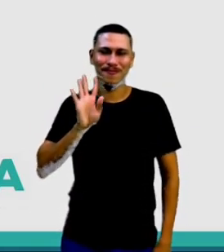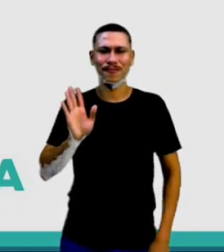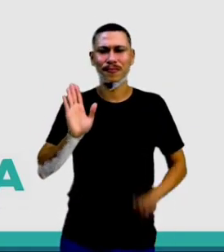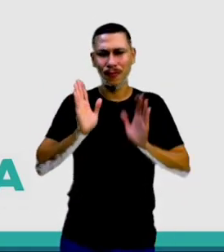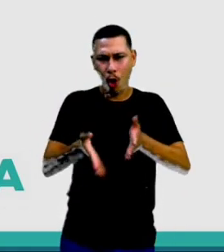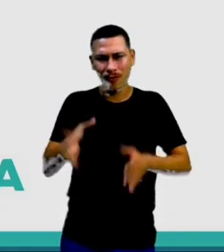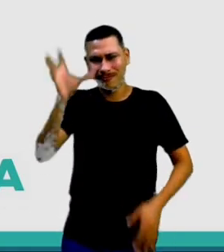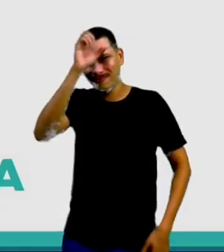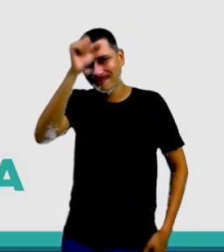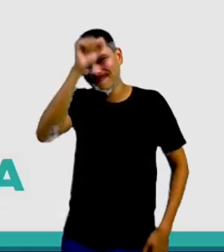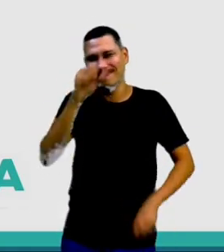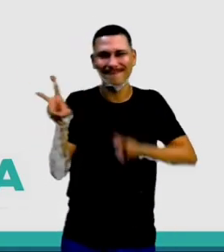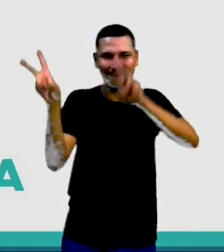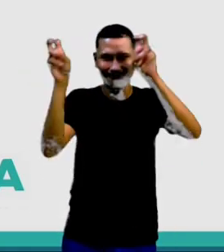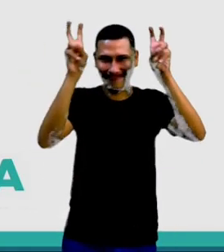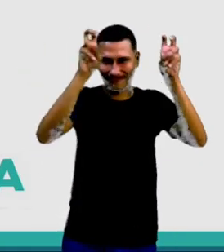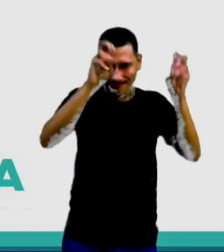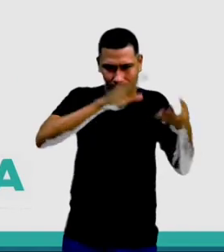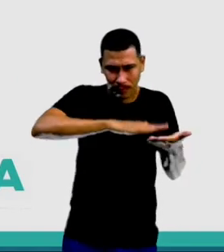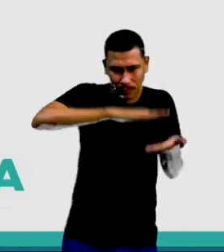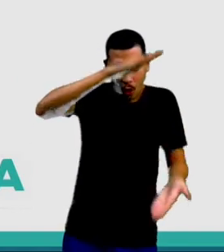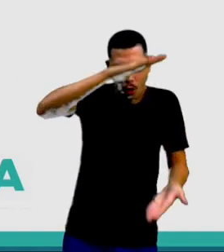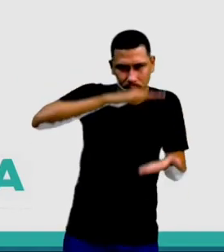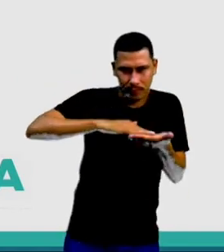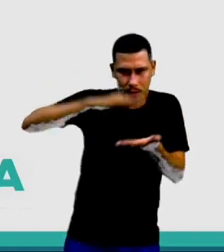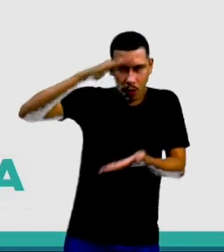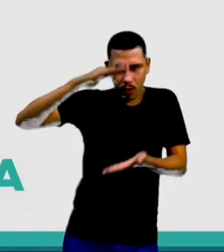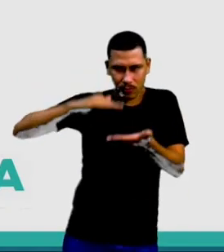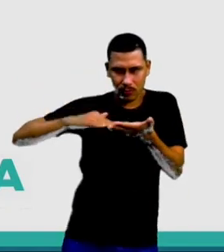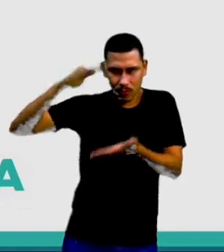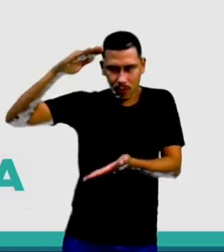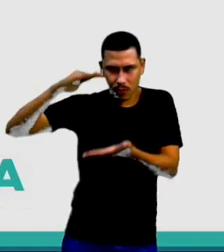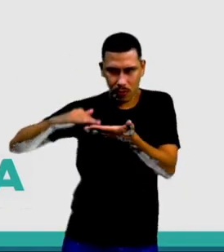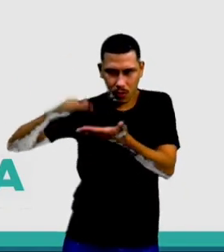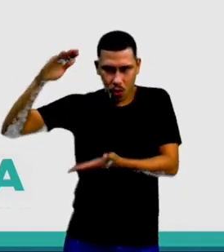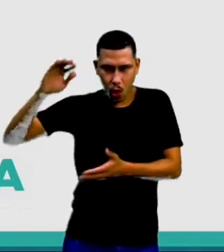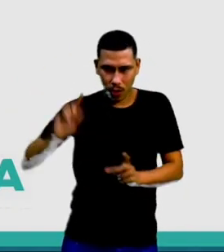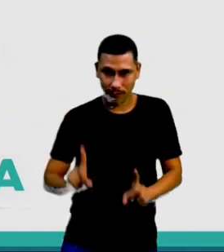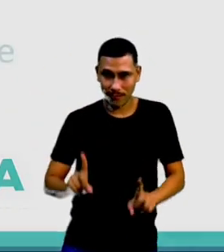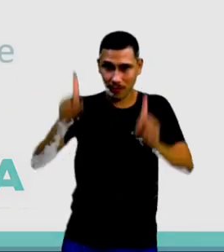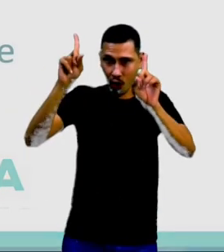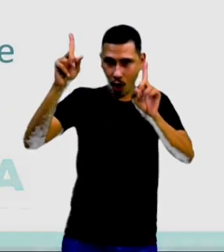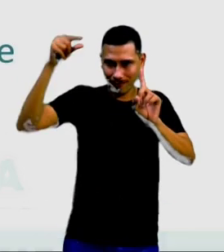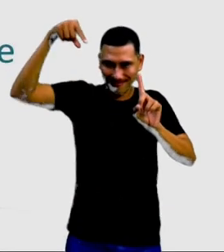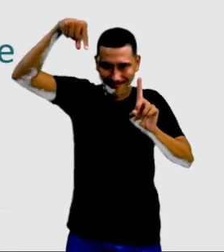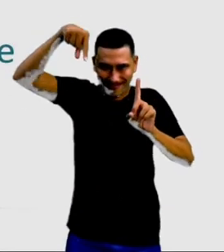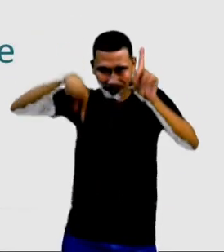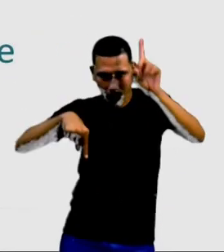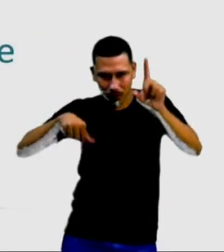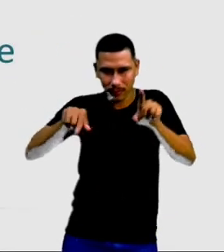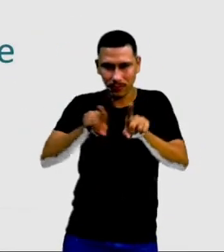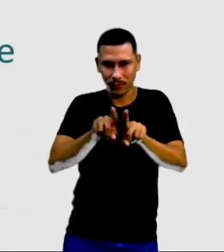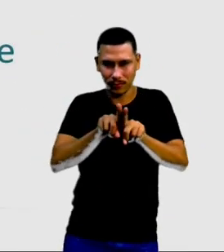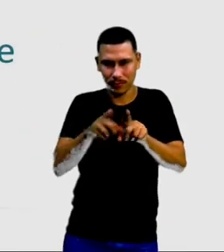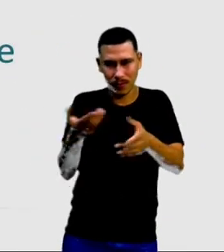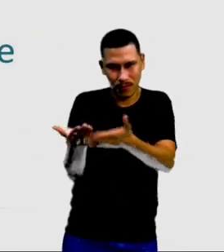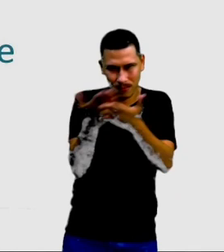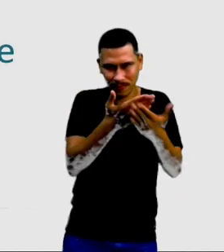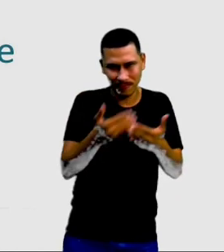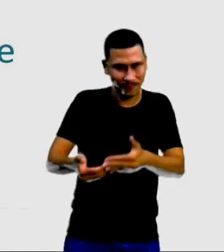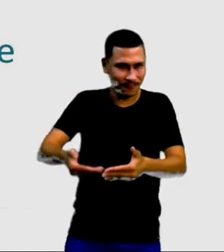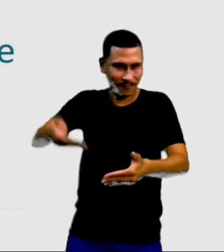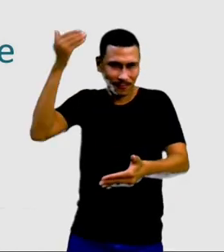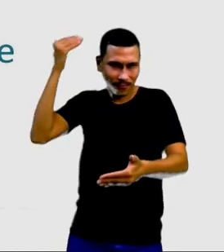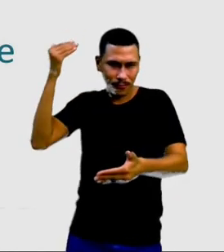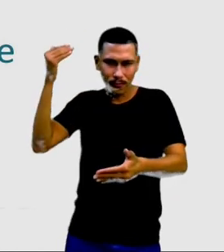sobre as grandezas diretamente e inversamente proporcionais. Lembrando, na nossa última aula,